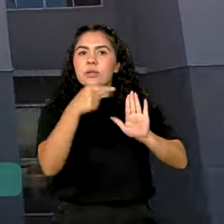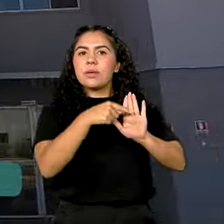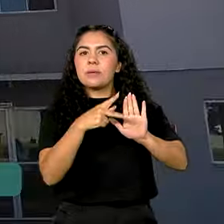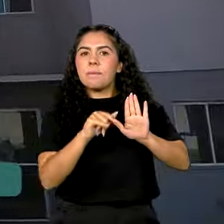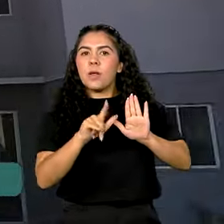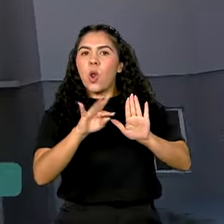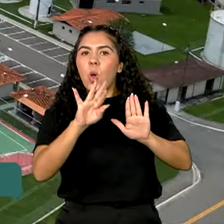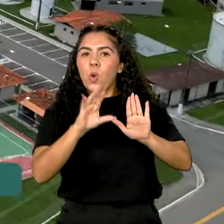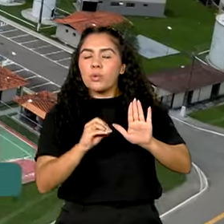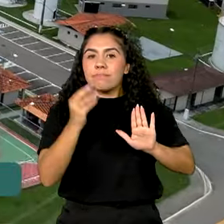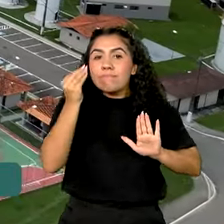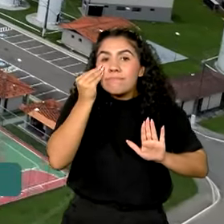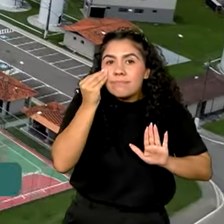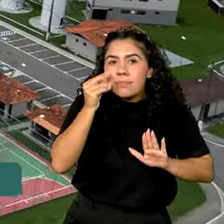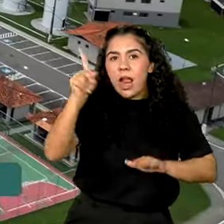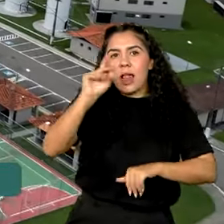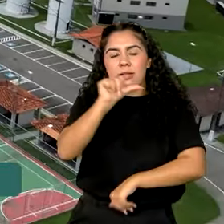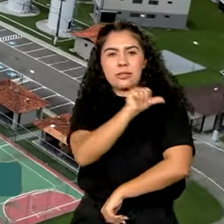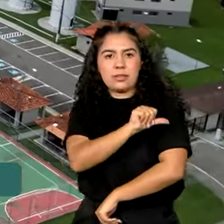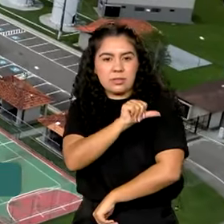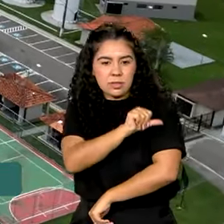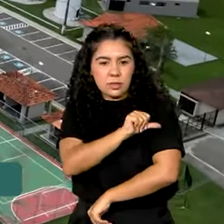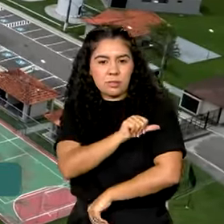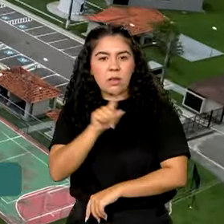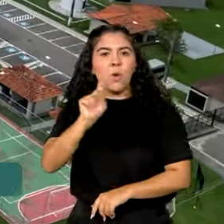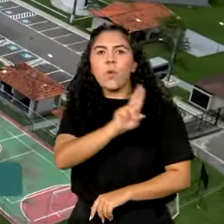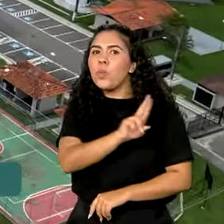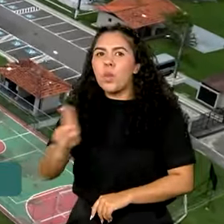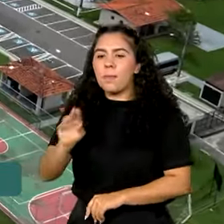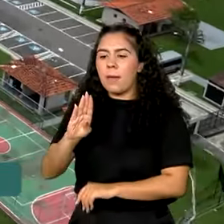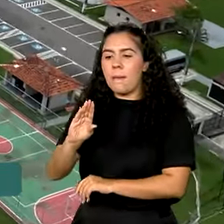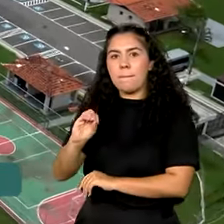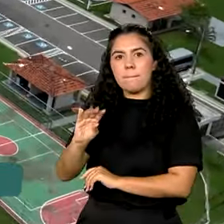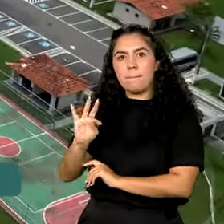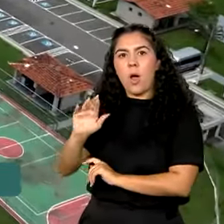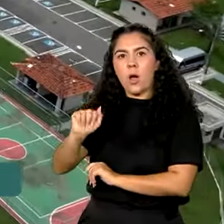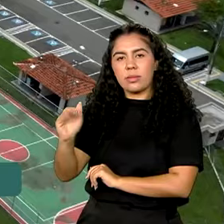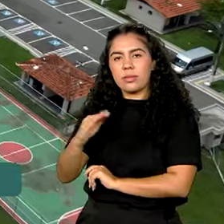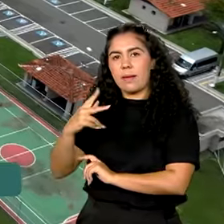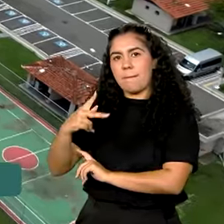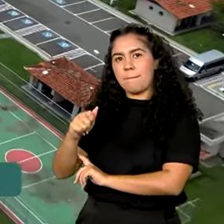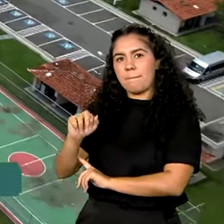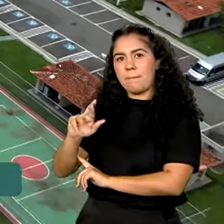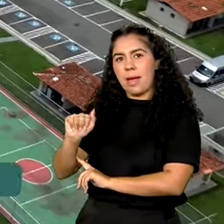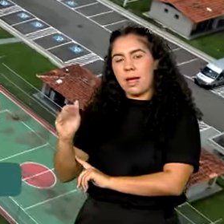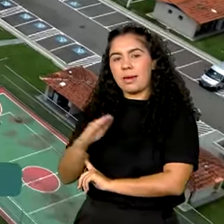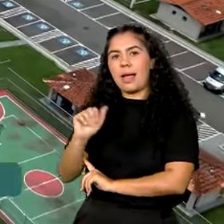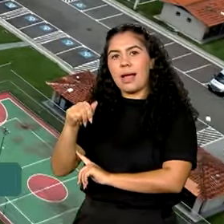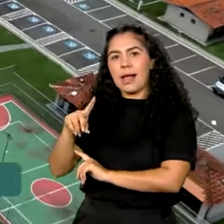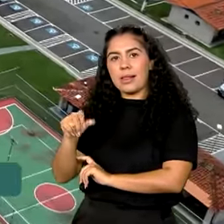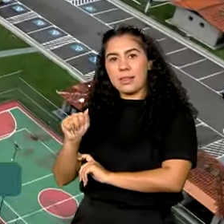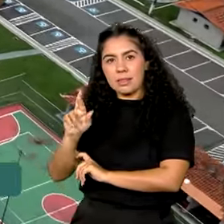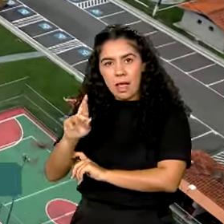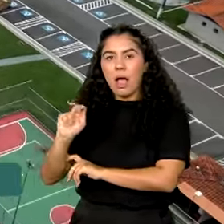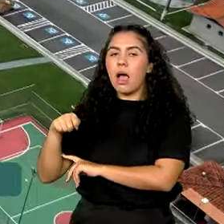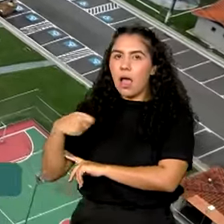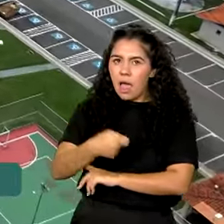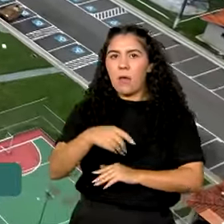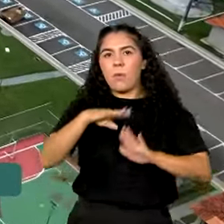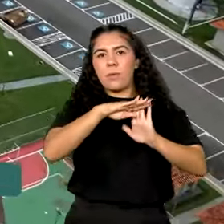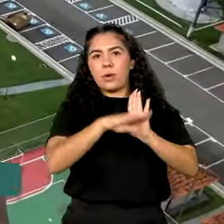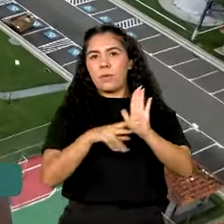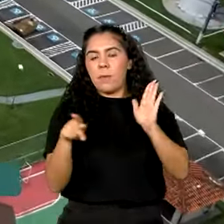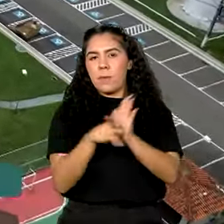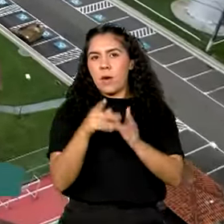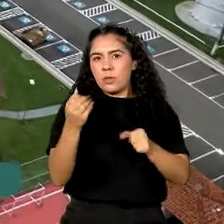Rio de Janeiro é o bota para andar um programa de aceleração do Minha Casa Minha Vida que